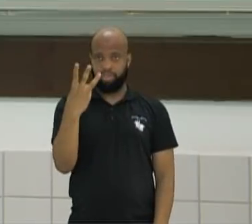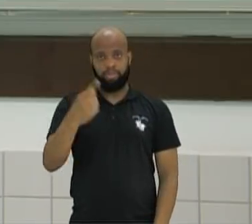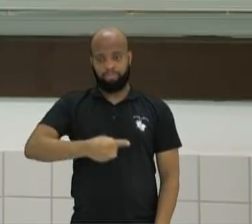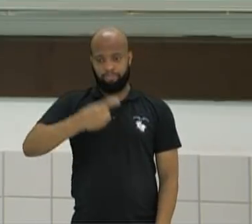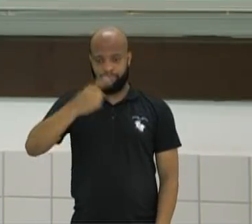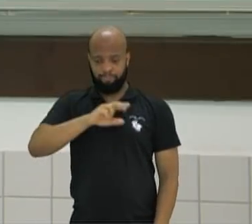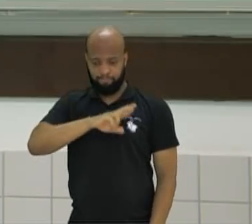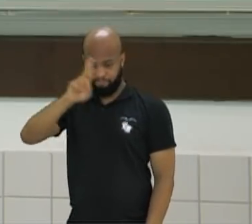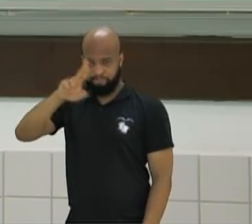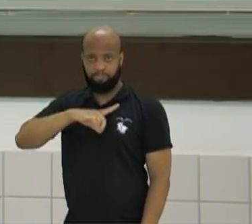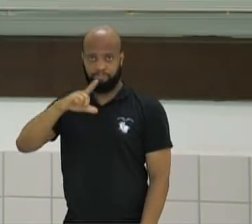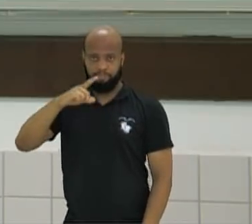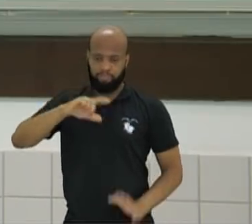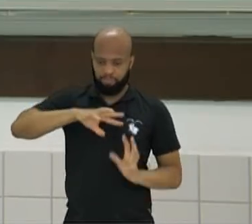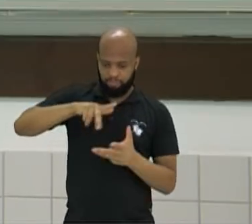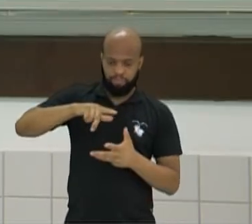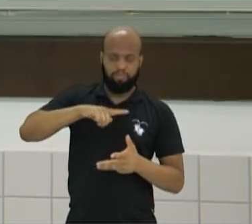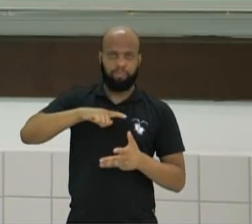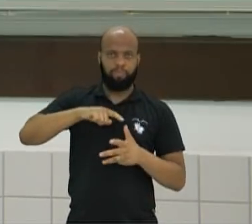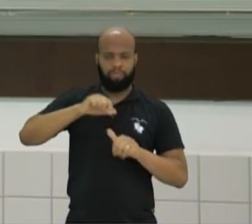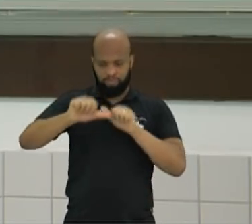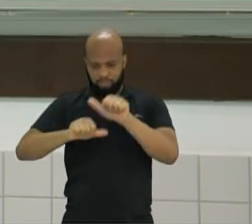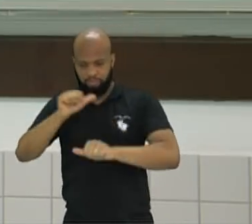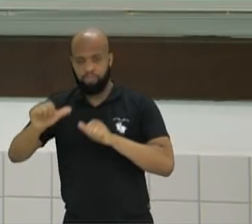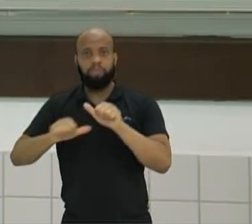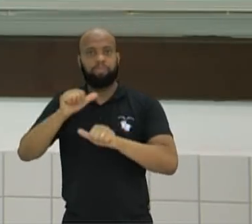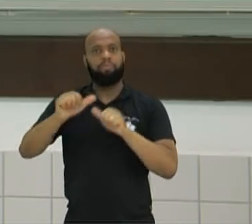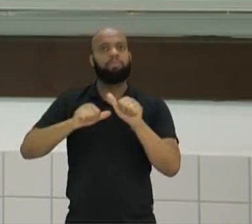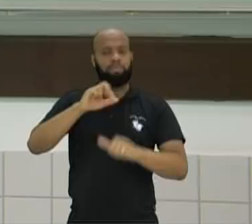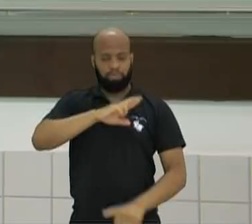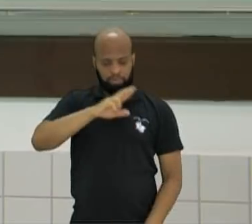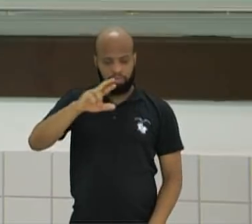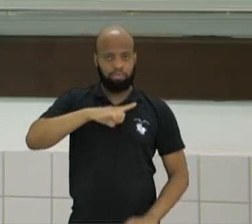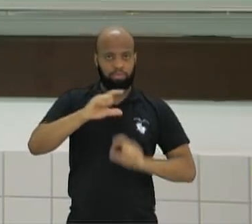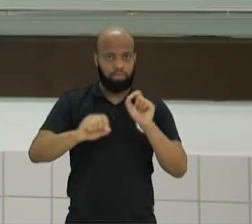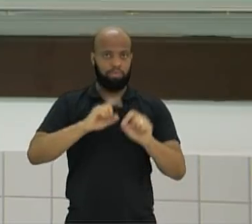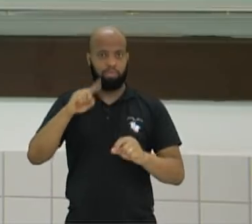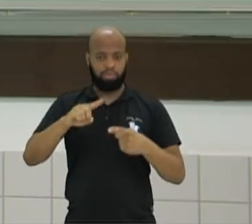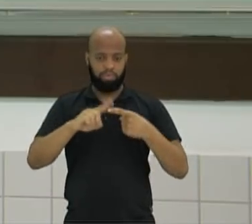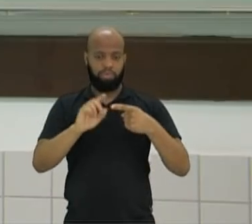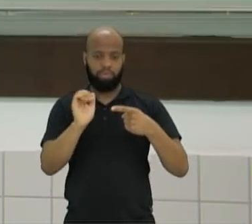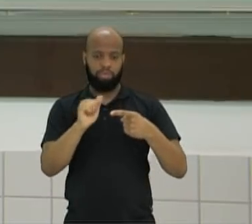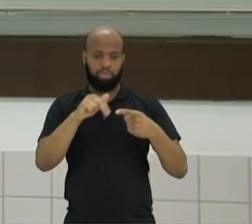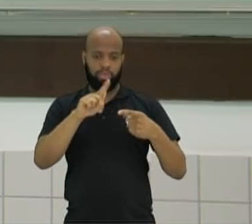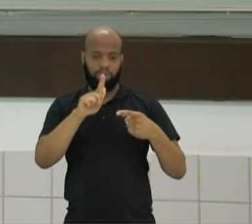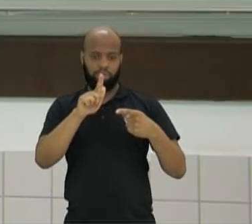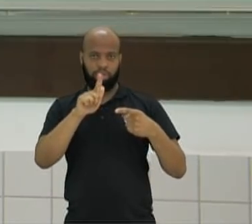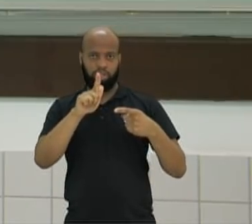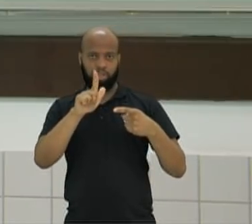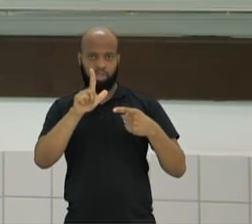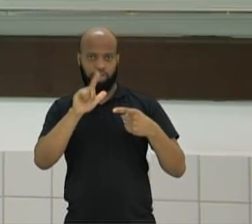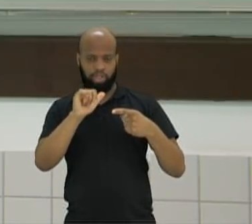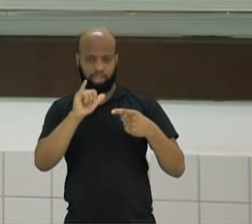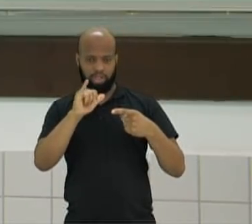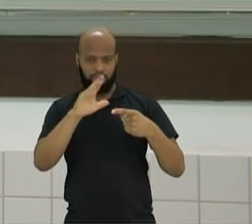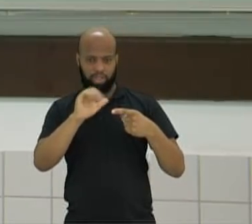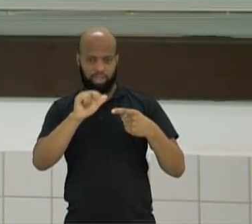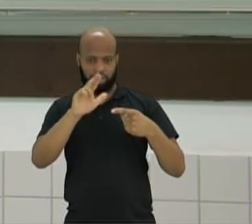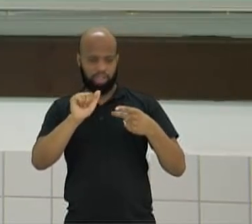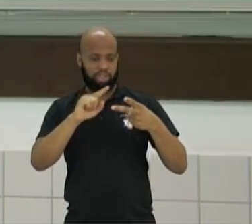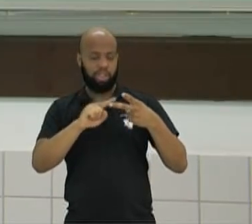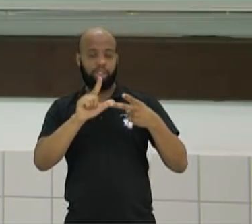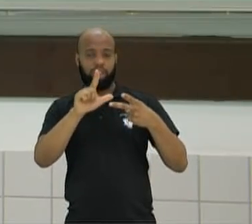primeiras religiões, né, da Reforma, né, que é o que? A anglicana, a luterana e a calvinista.